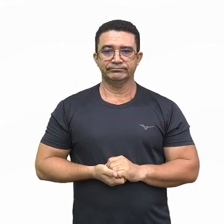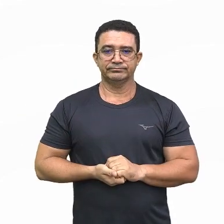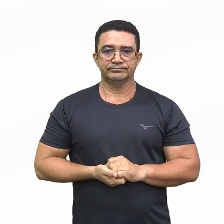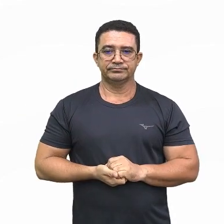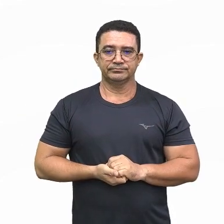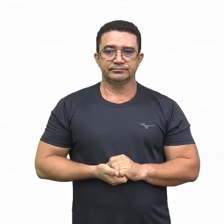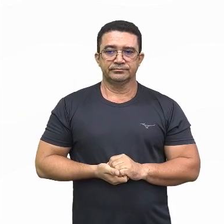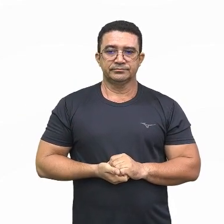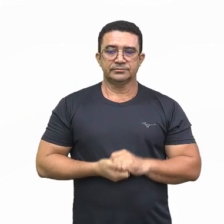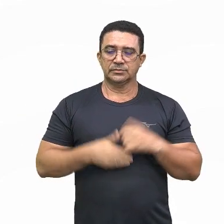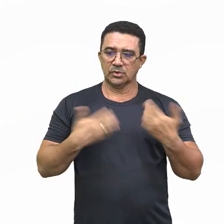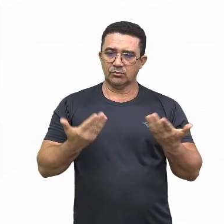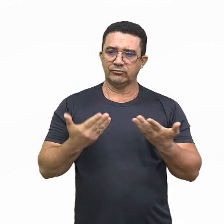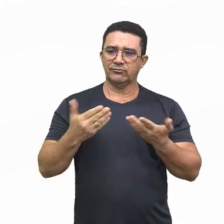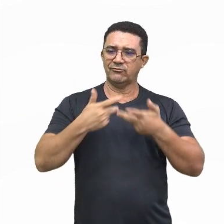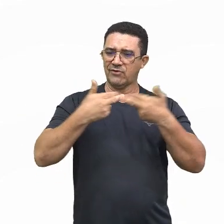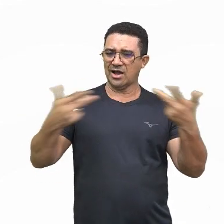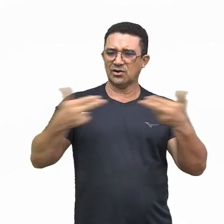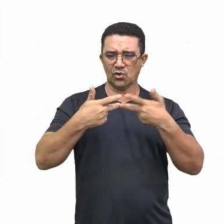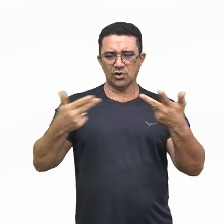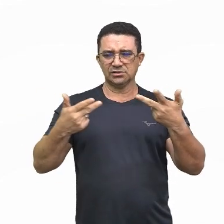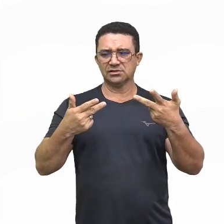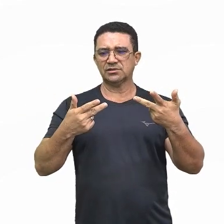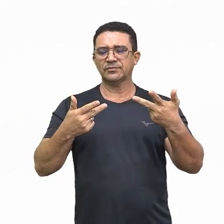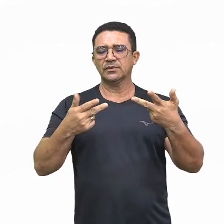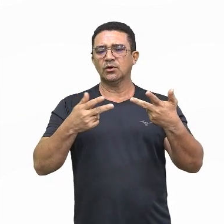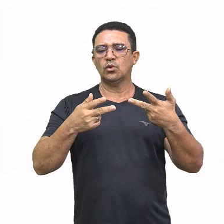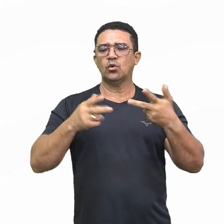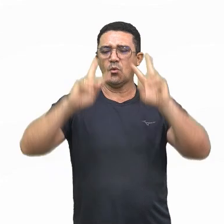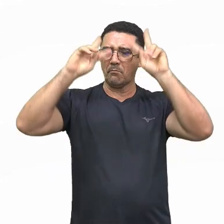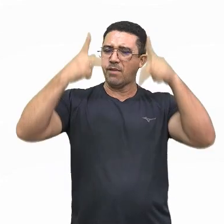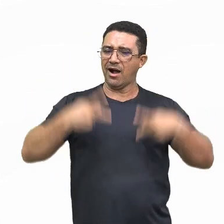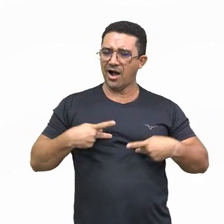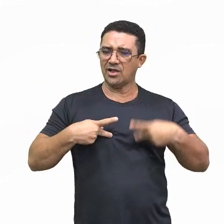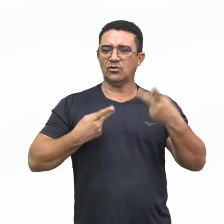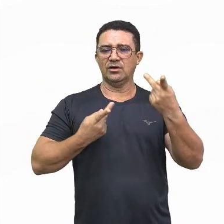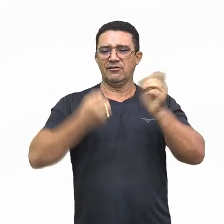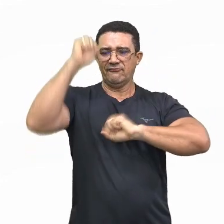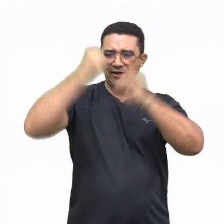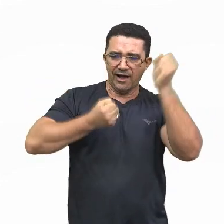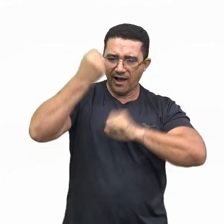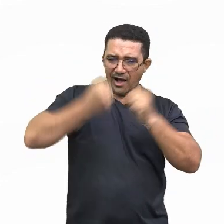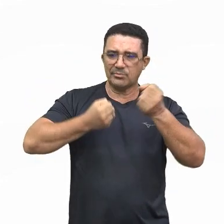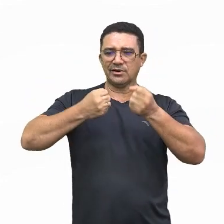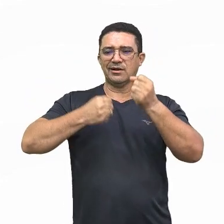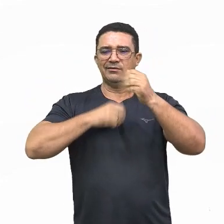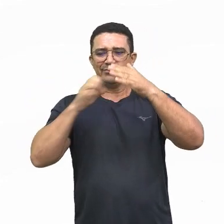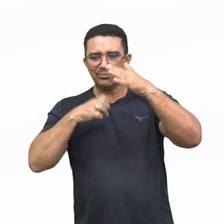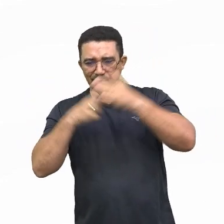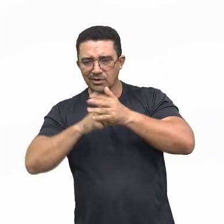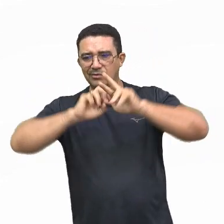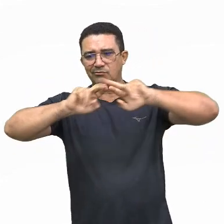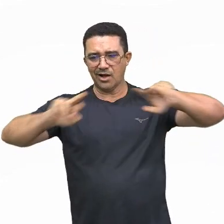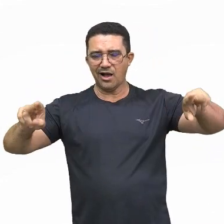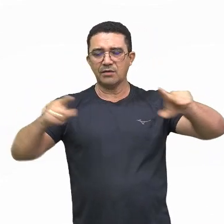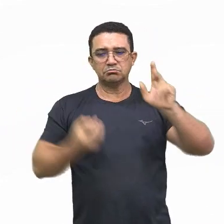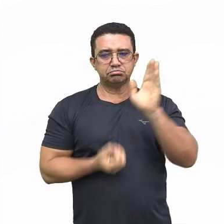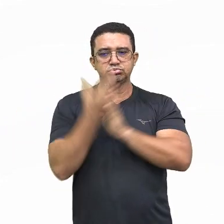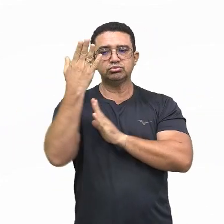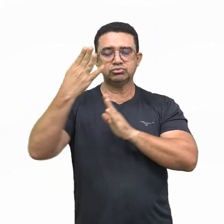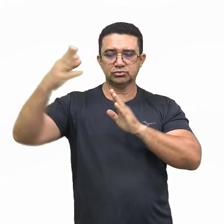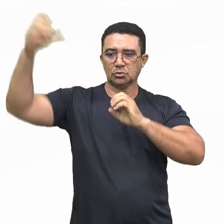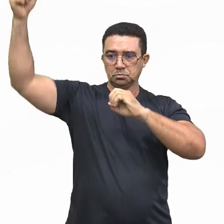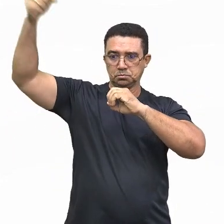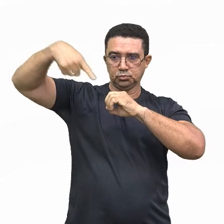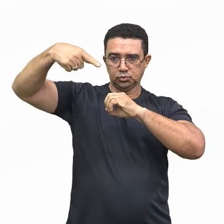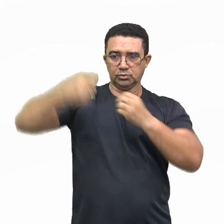dele. Como muitas atividades humanas emitem uma grande quantidade de gases formadores de efeito estufa, esta camada tem